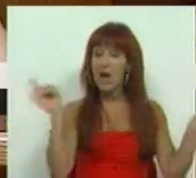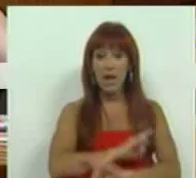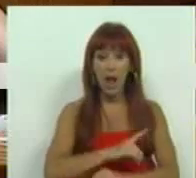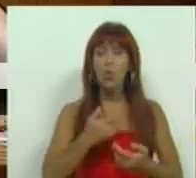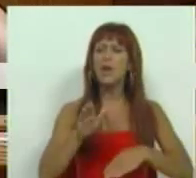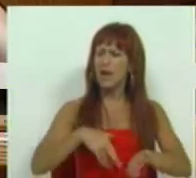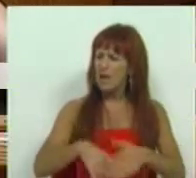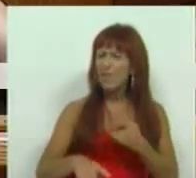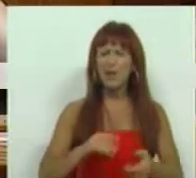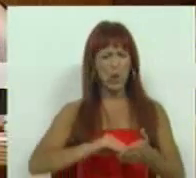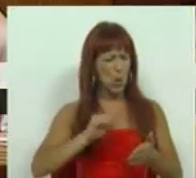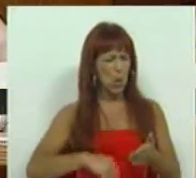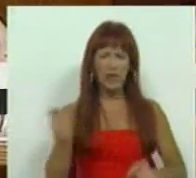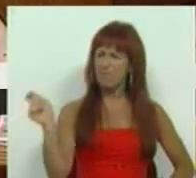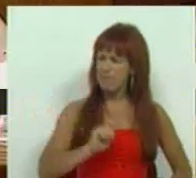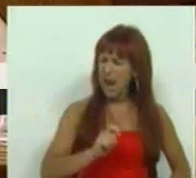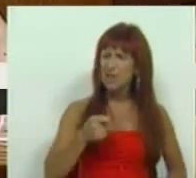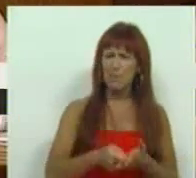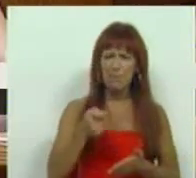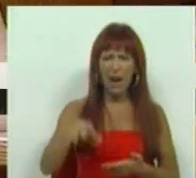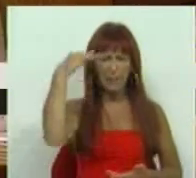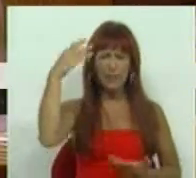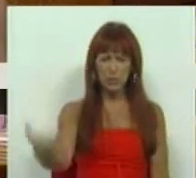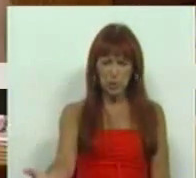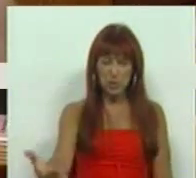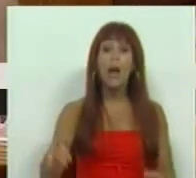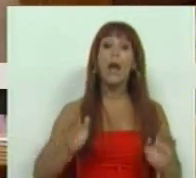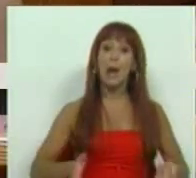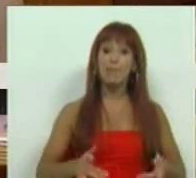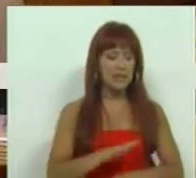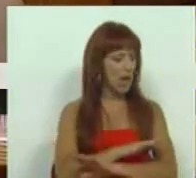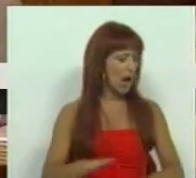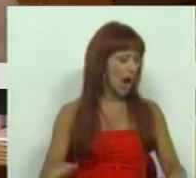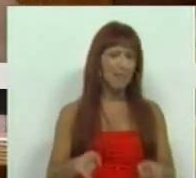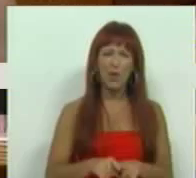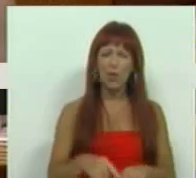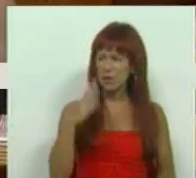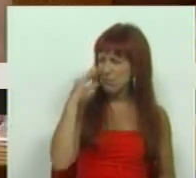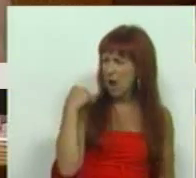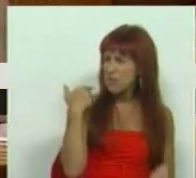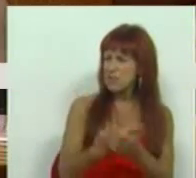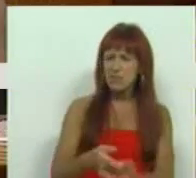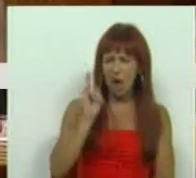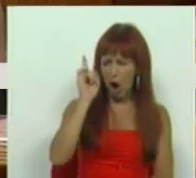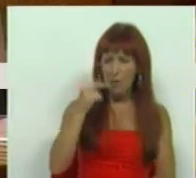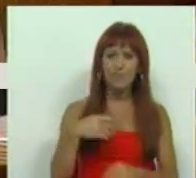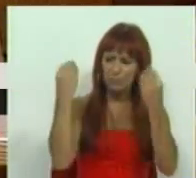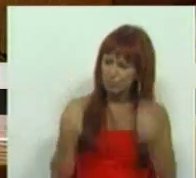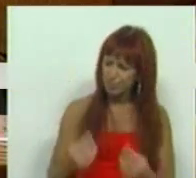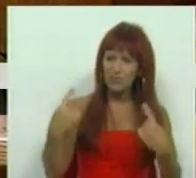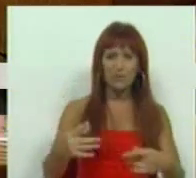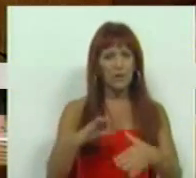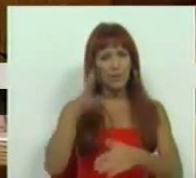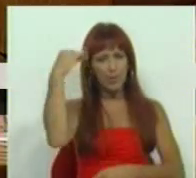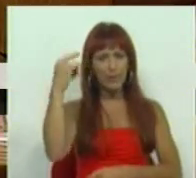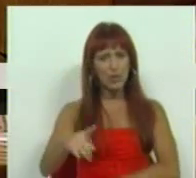inaceitável que se façam contratações ao mês com estes professores. É preciso acabar com esta humilhação e esta injustiça em